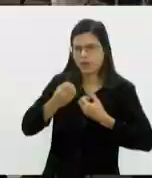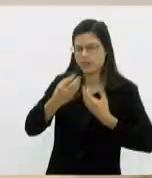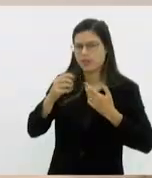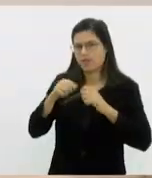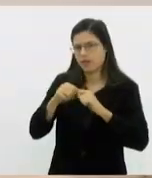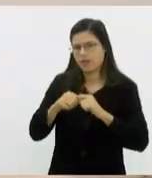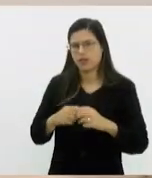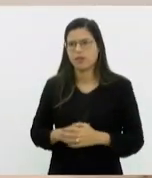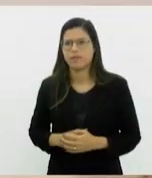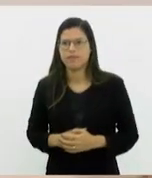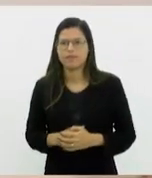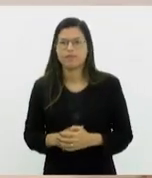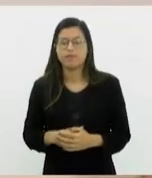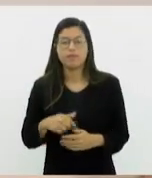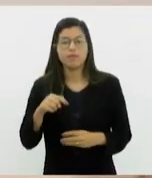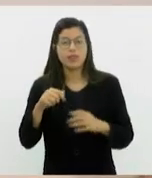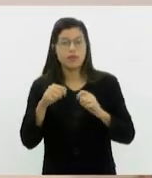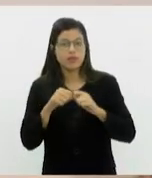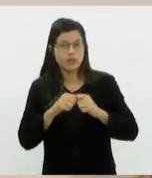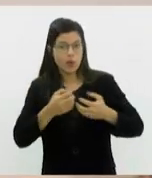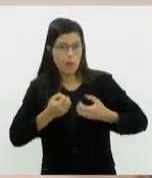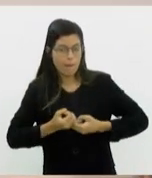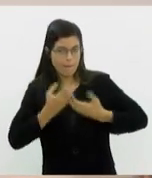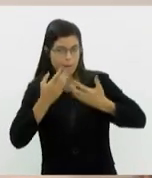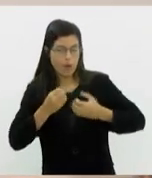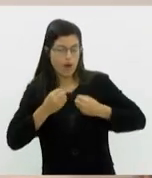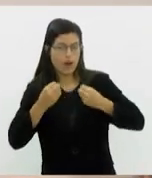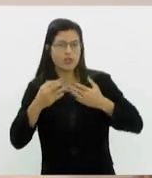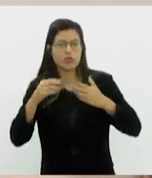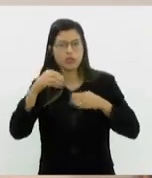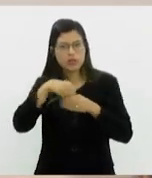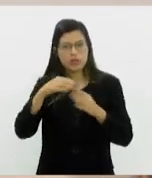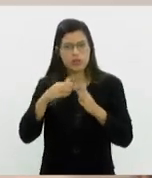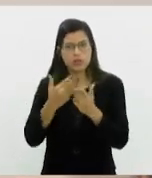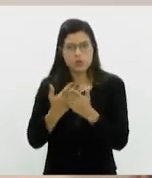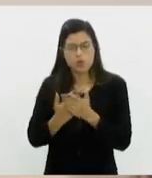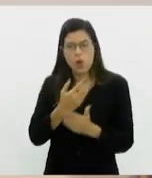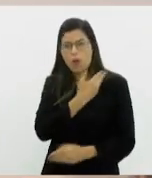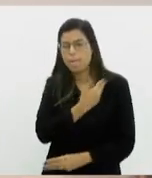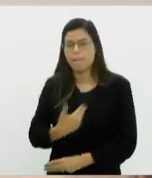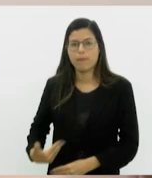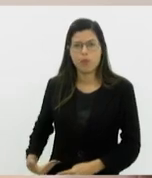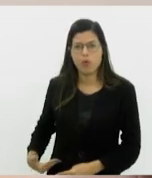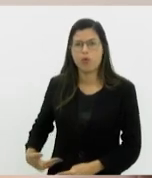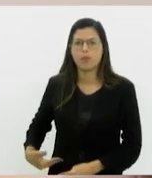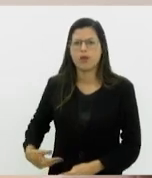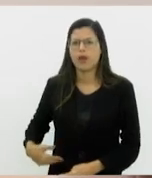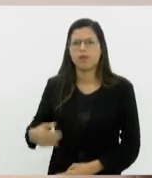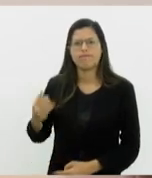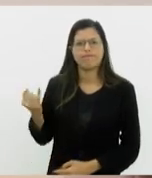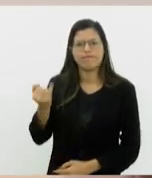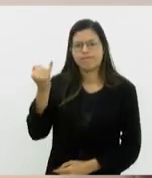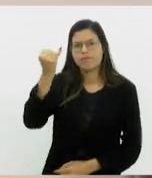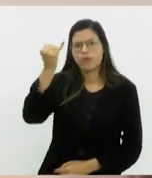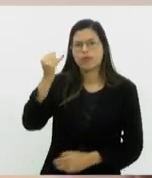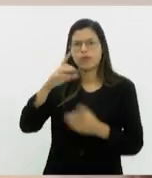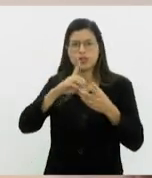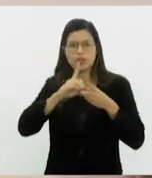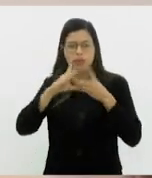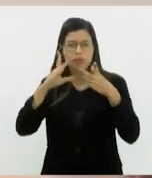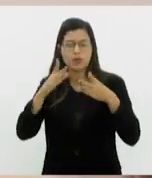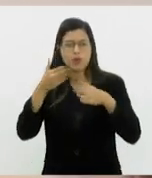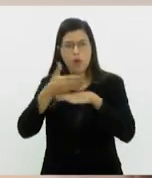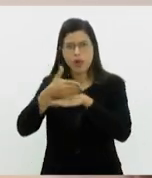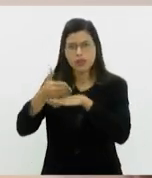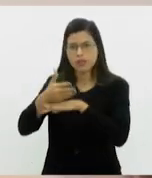oficina. Realizar o Poéticas na Escola Islã, dentro de uma escola pública, é essencial para democratizar o acesso à arte e